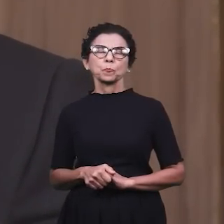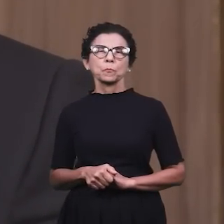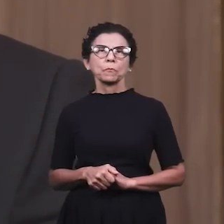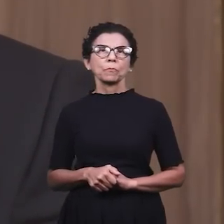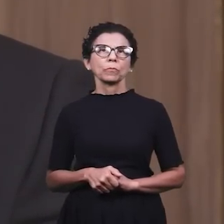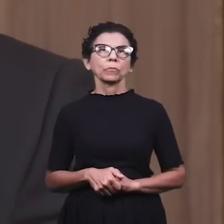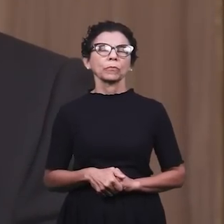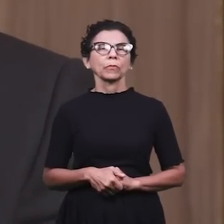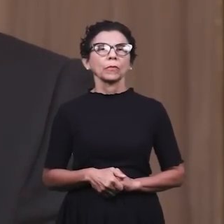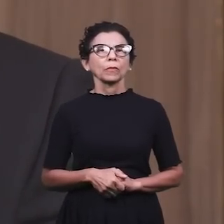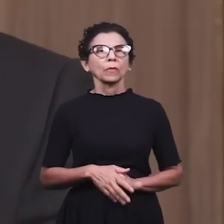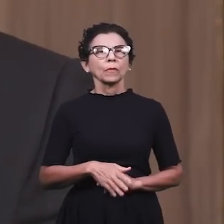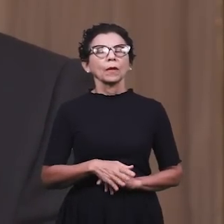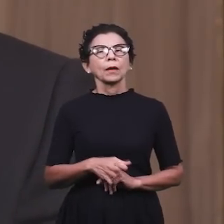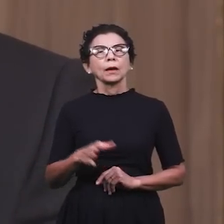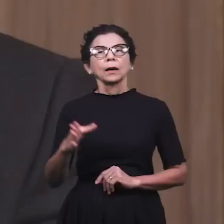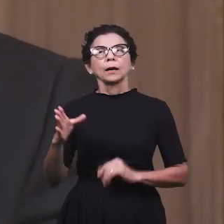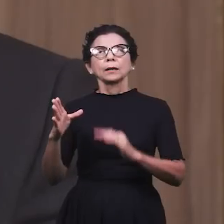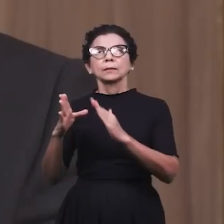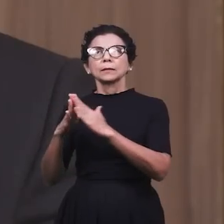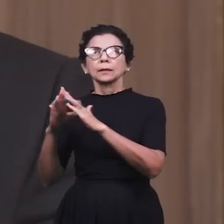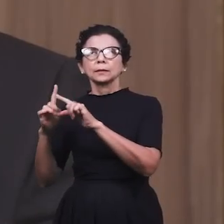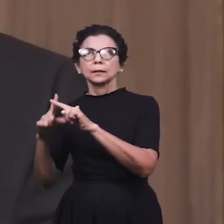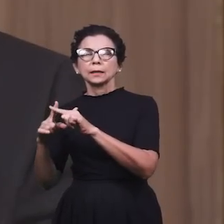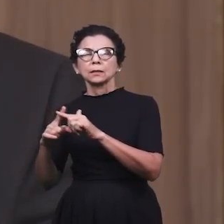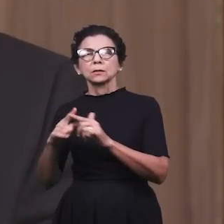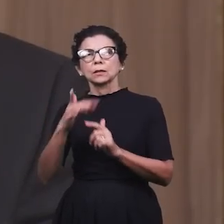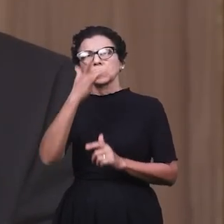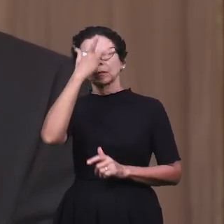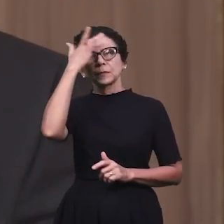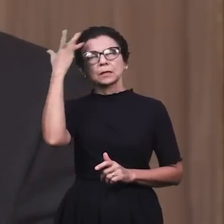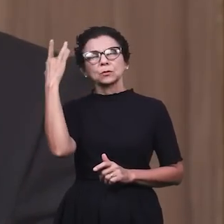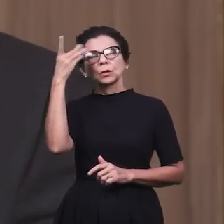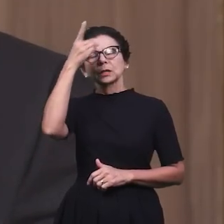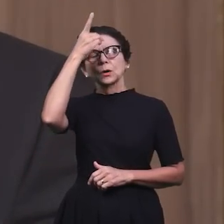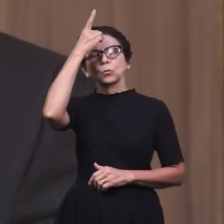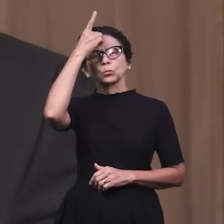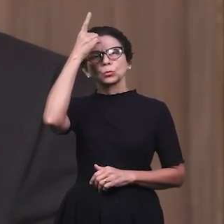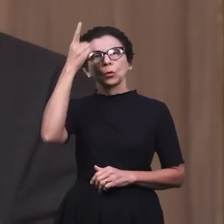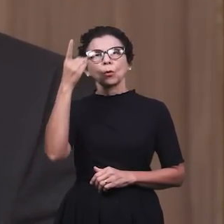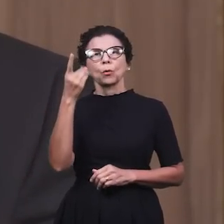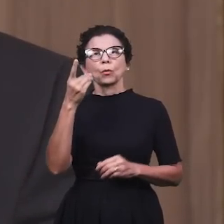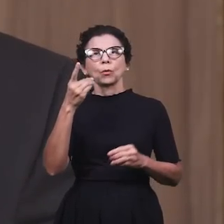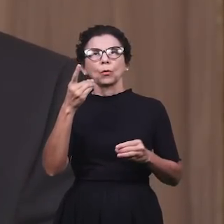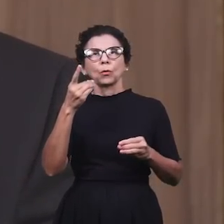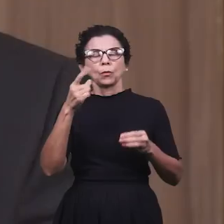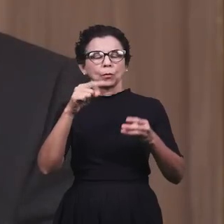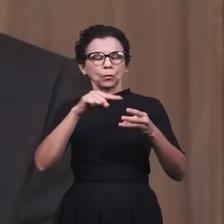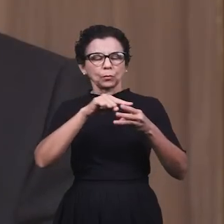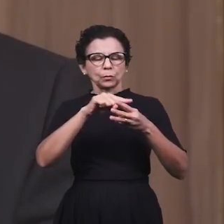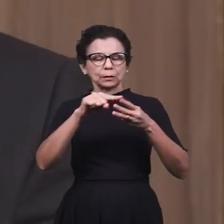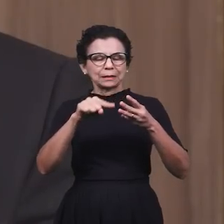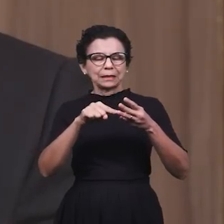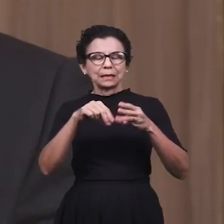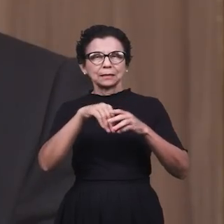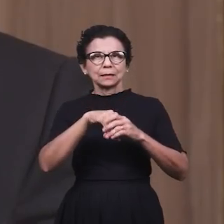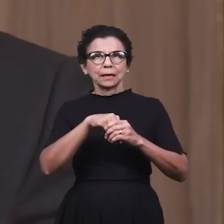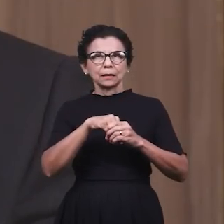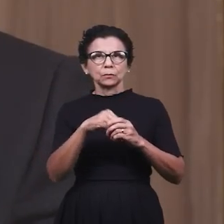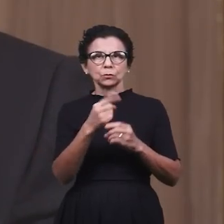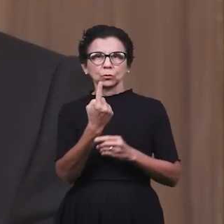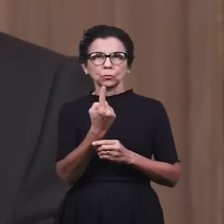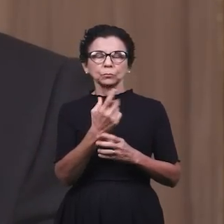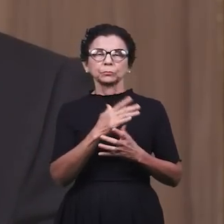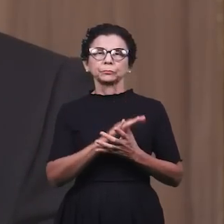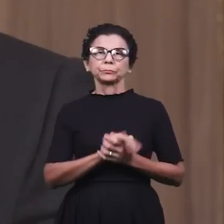dentro da igreja? E, em especial, sobre o discernimento, eu tenho uma dúvida também. Quem tem o dom